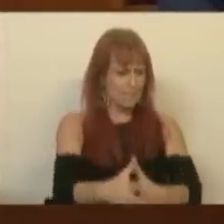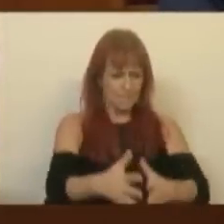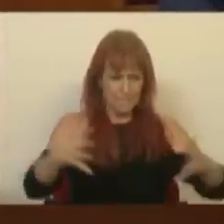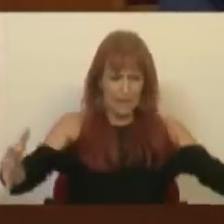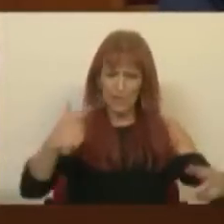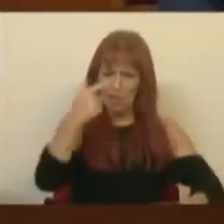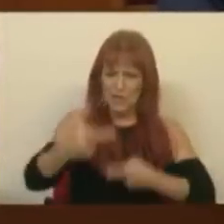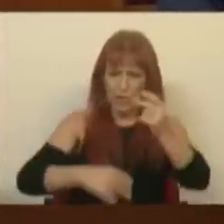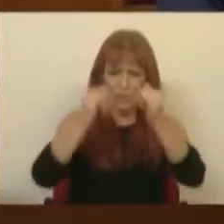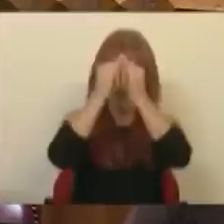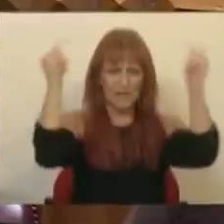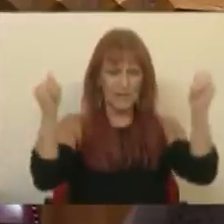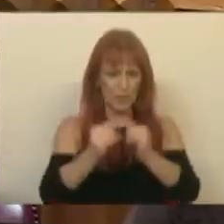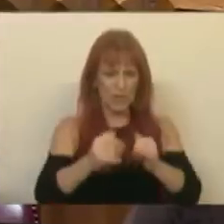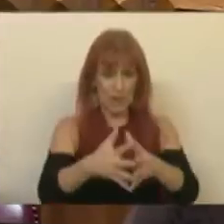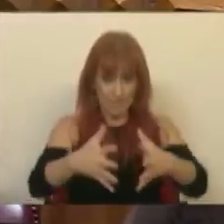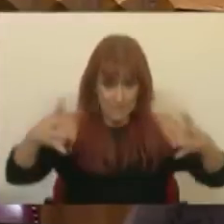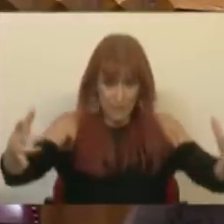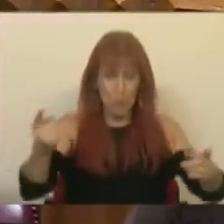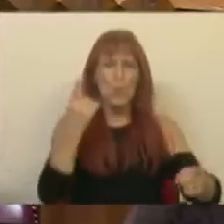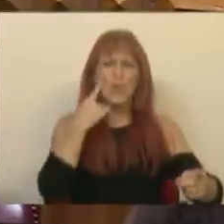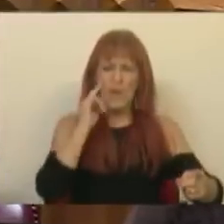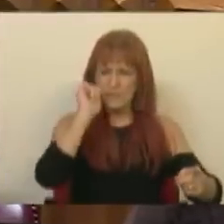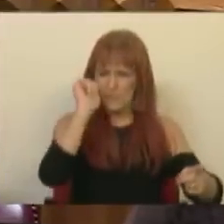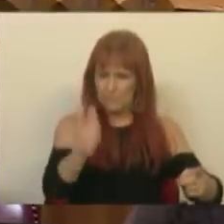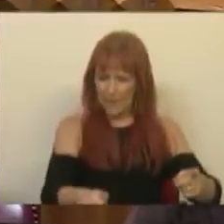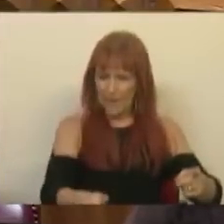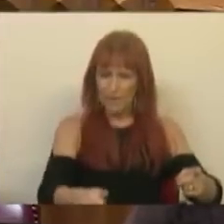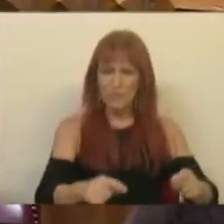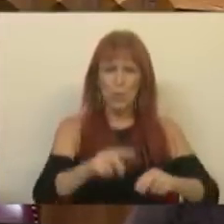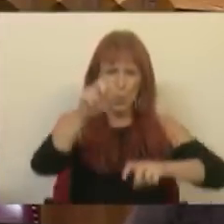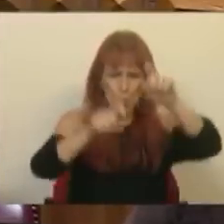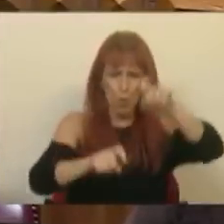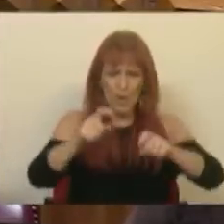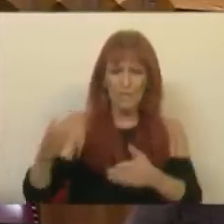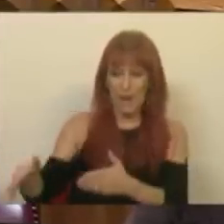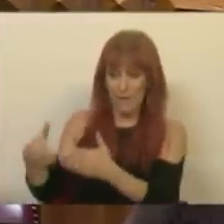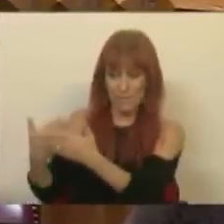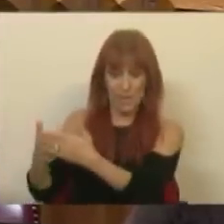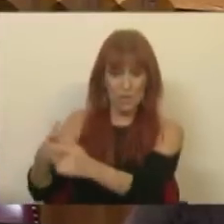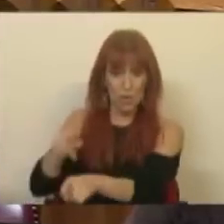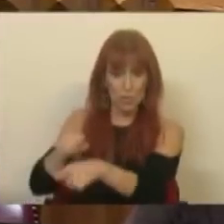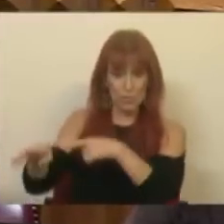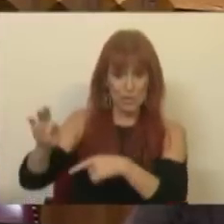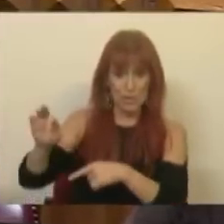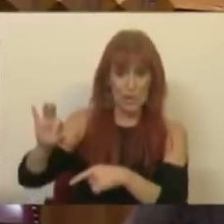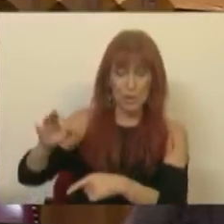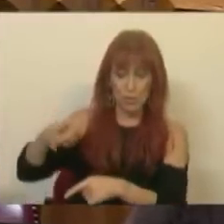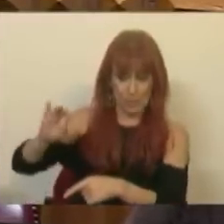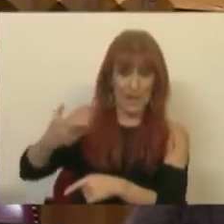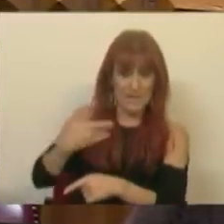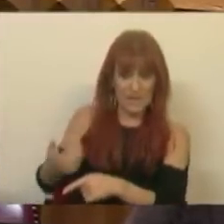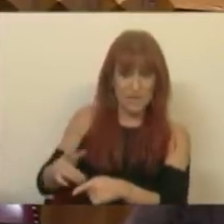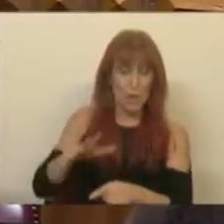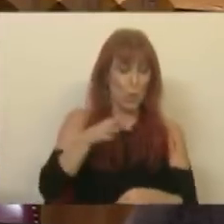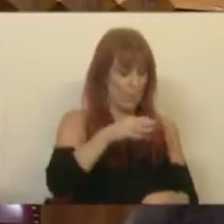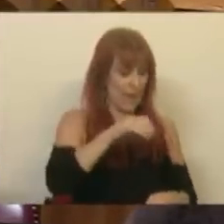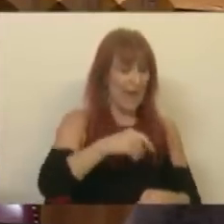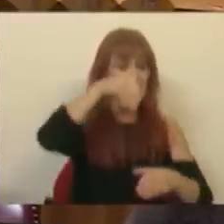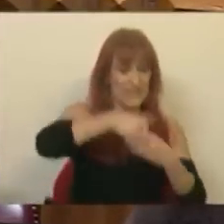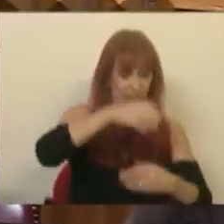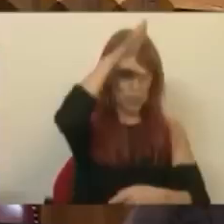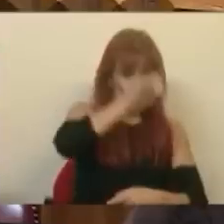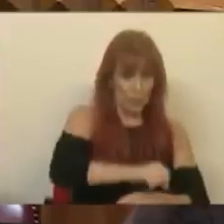dos analistas internacionais conhece bem o gráfico apresentado pelo Deputado Joaquim Miranda Sarmento quando o PS